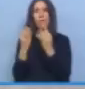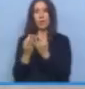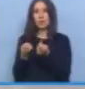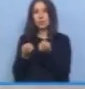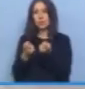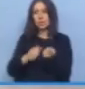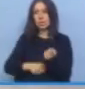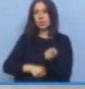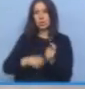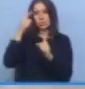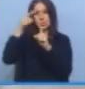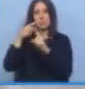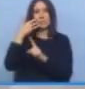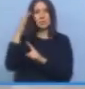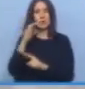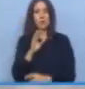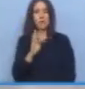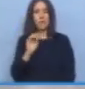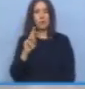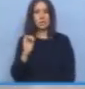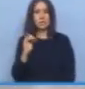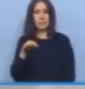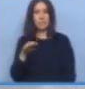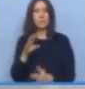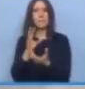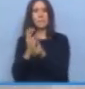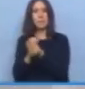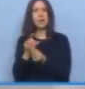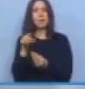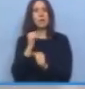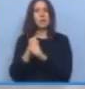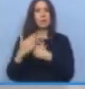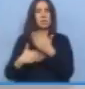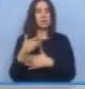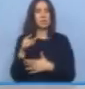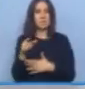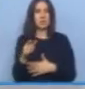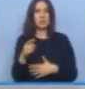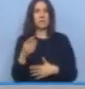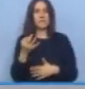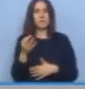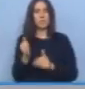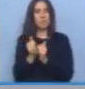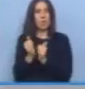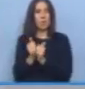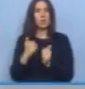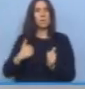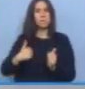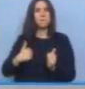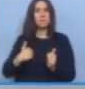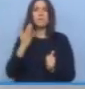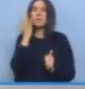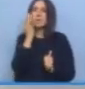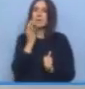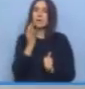Organizações Católicas para as Migrações, com o FORCIM. Estamos a trabalhar para irmos acompanhando e também